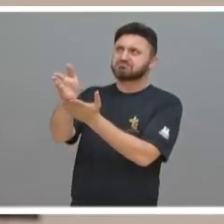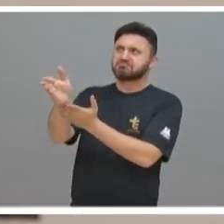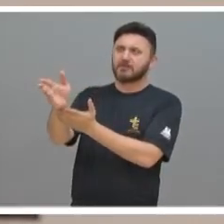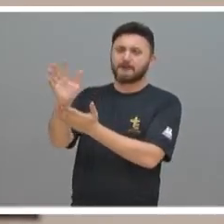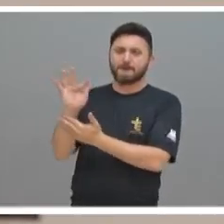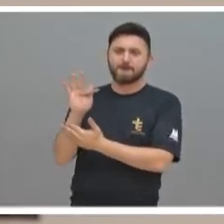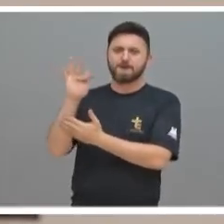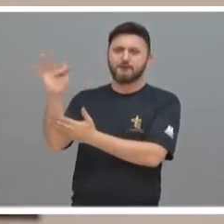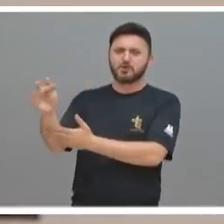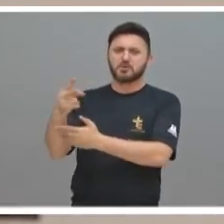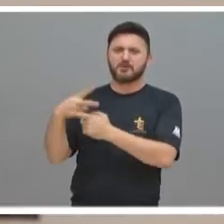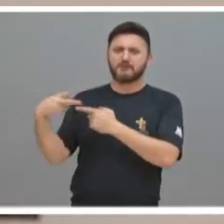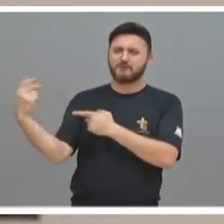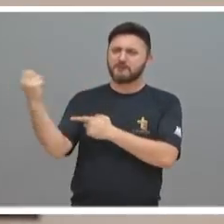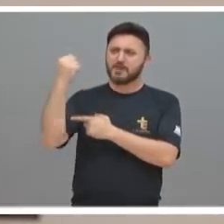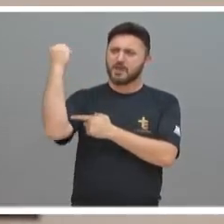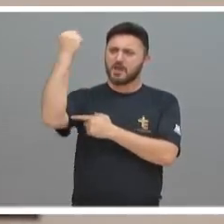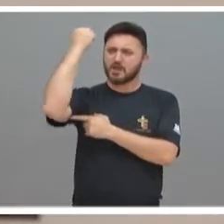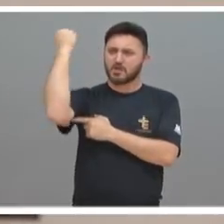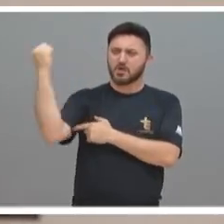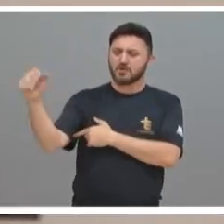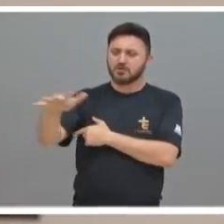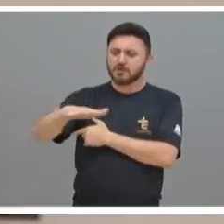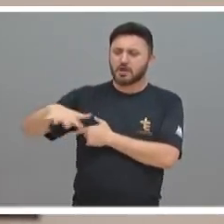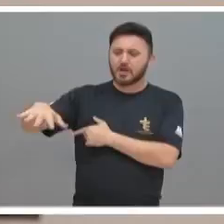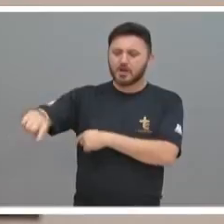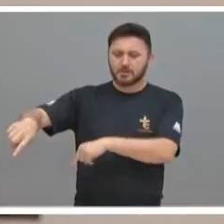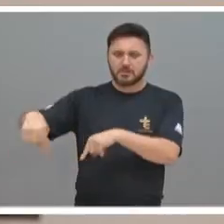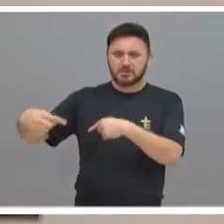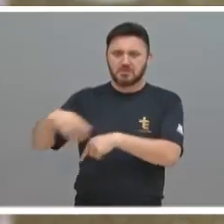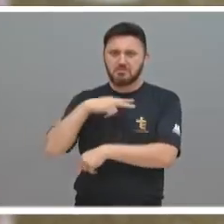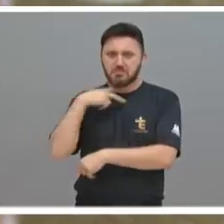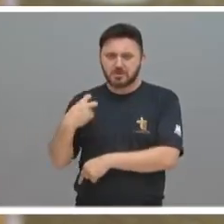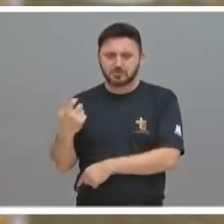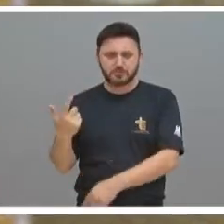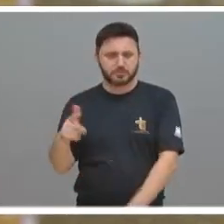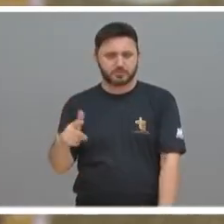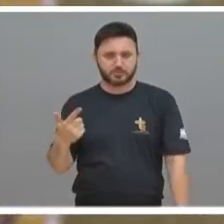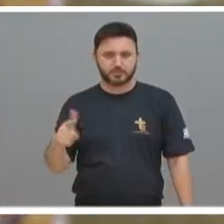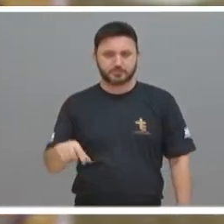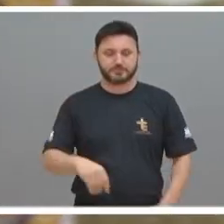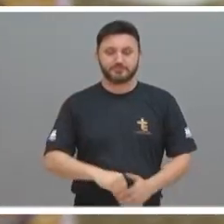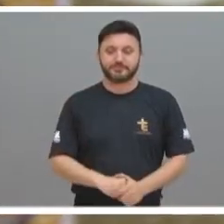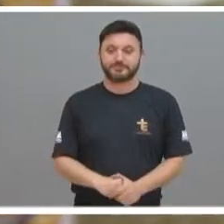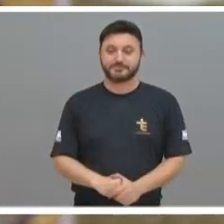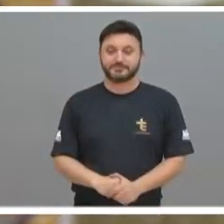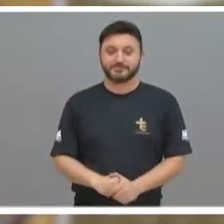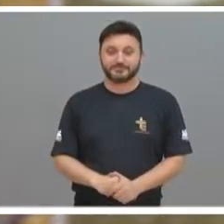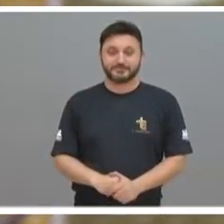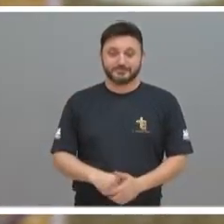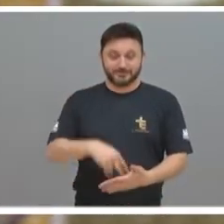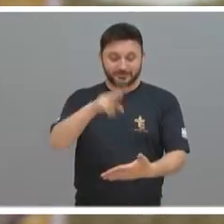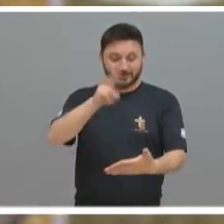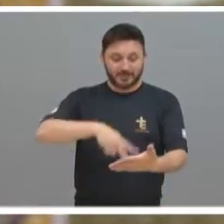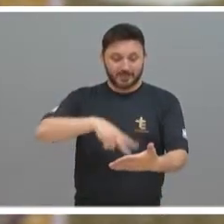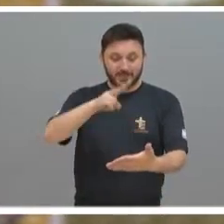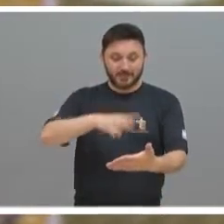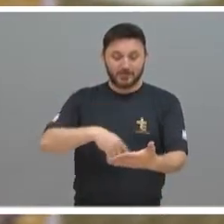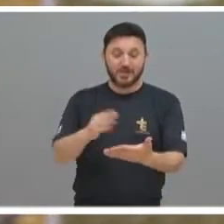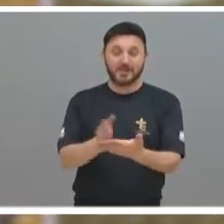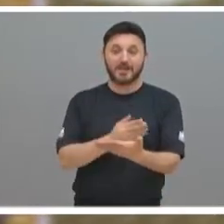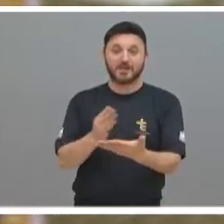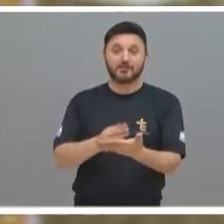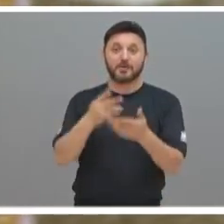triunfará sobre a perseguição e a morte. Ouçamos. Leitura do livro do profeta